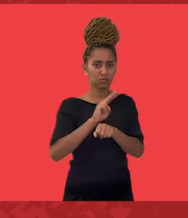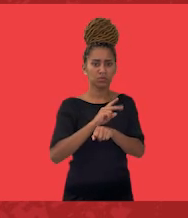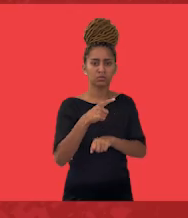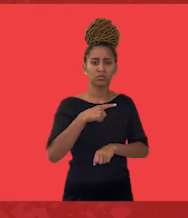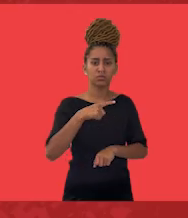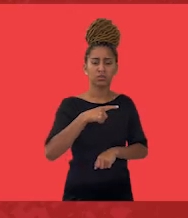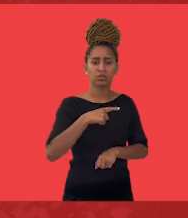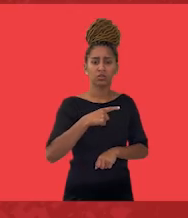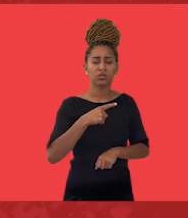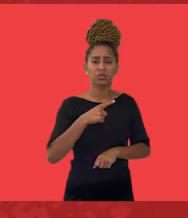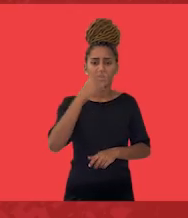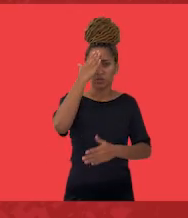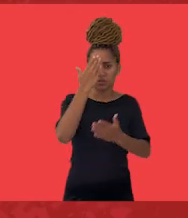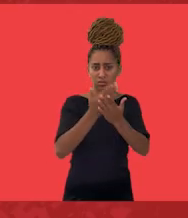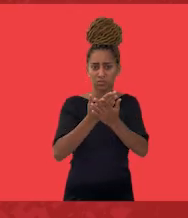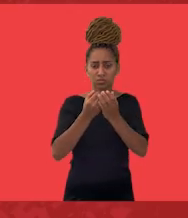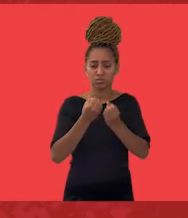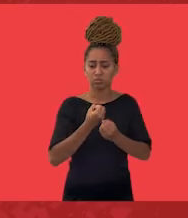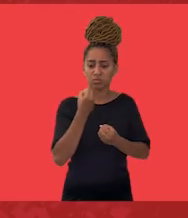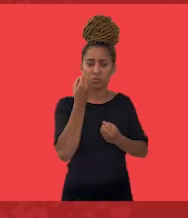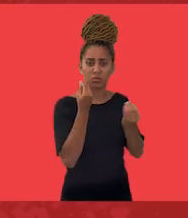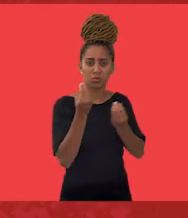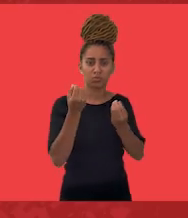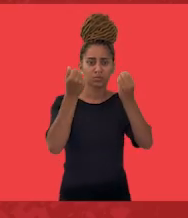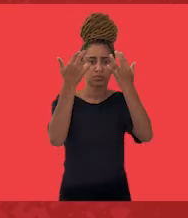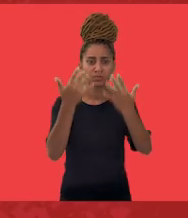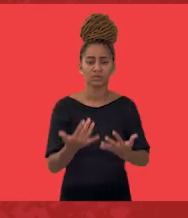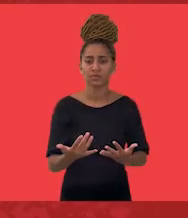românticos, pelas ruas da fortaleza antiga,